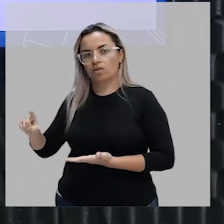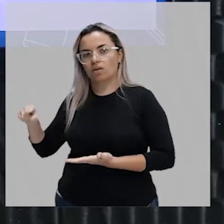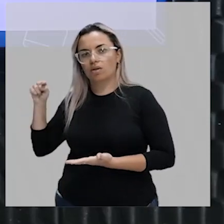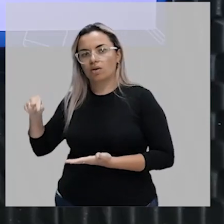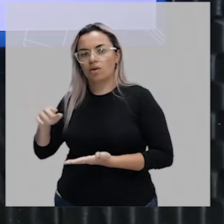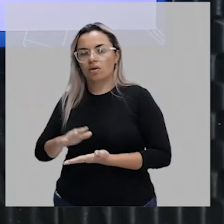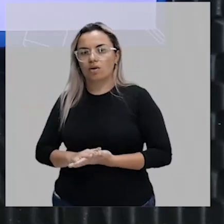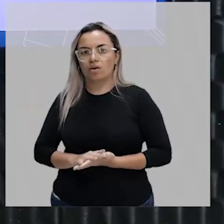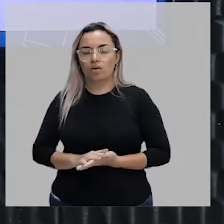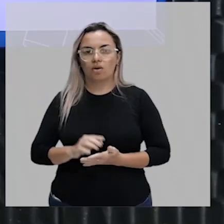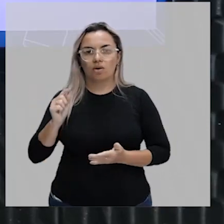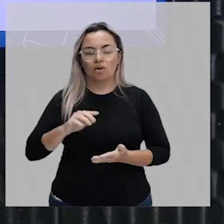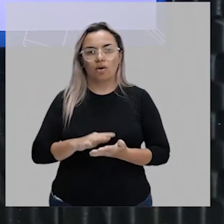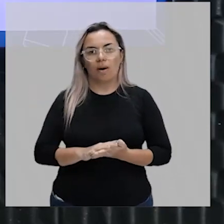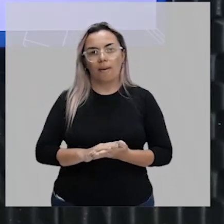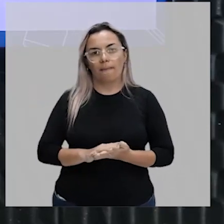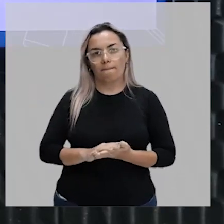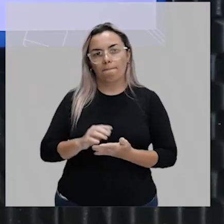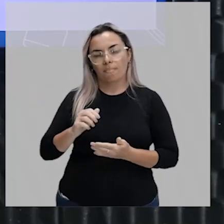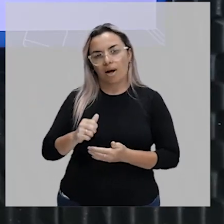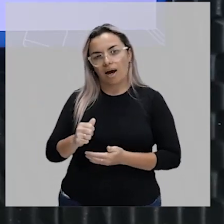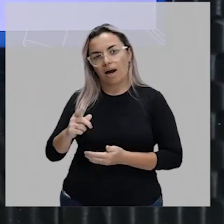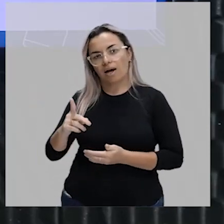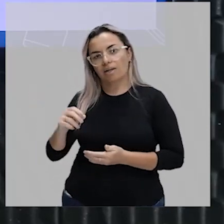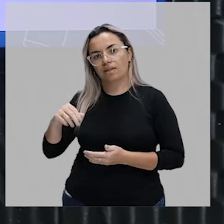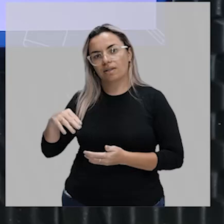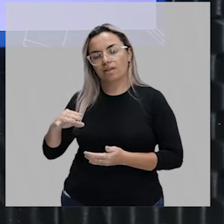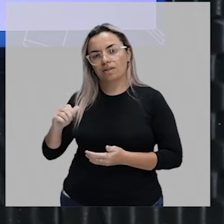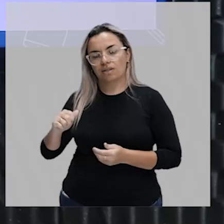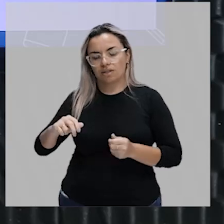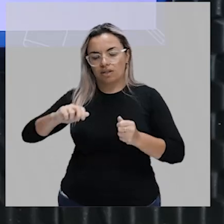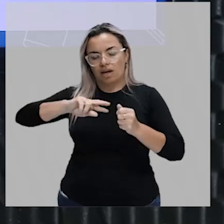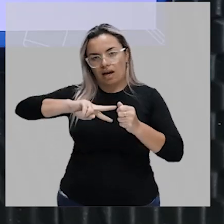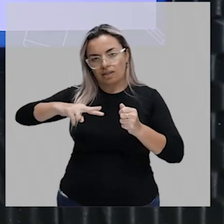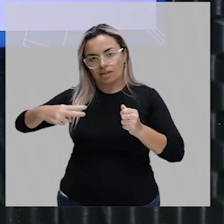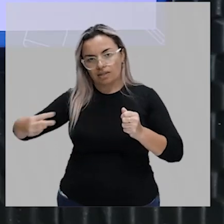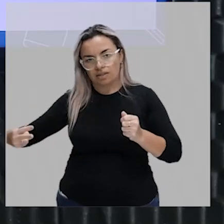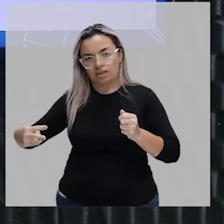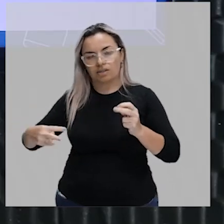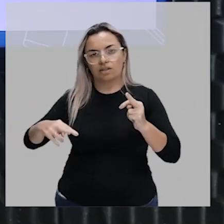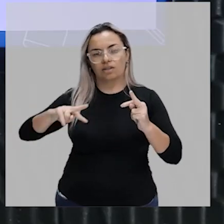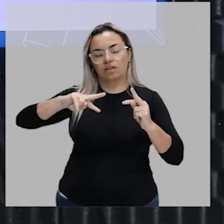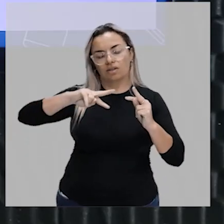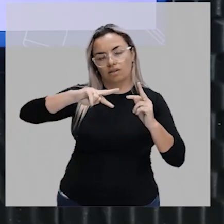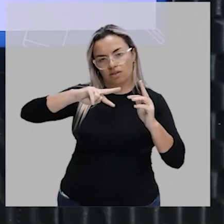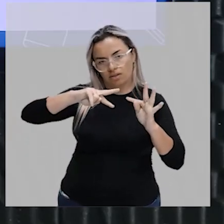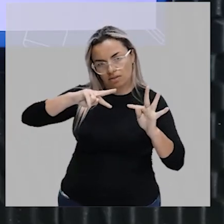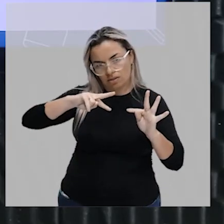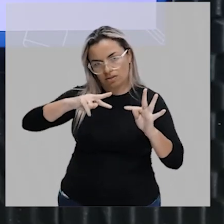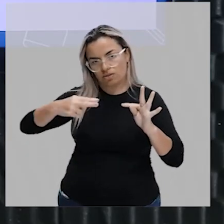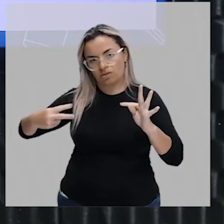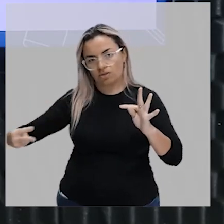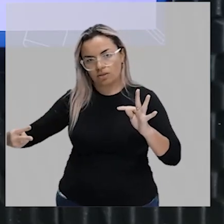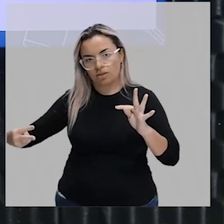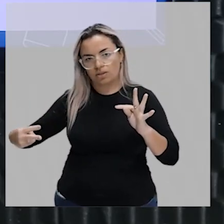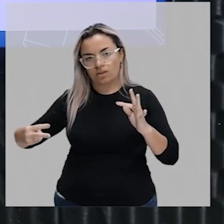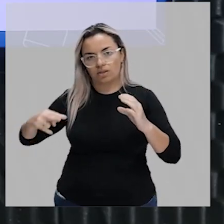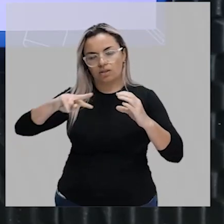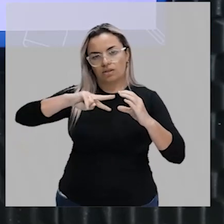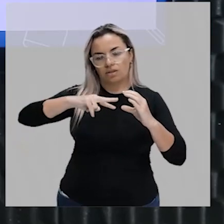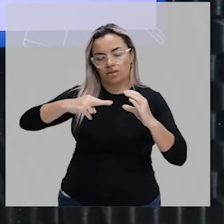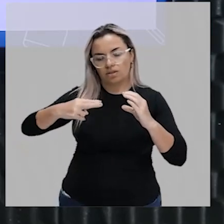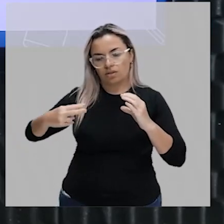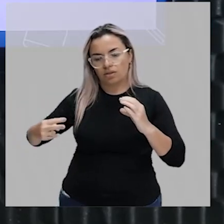nosso DNA? Nós temos adenina, timina, citosina